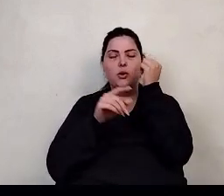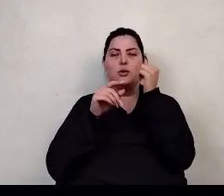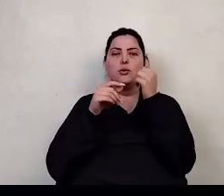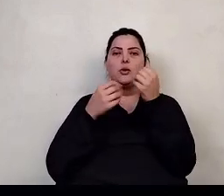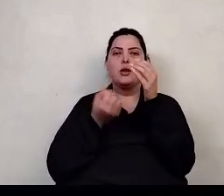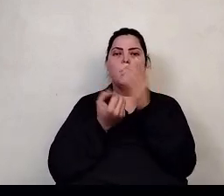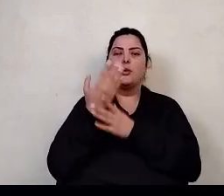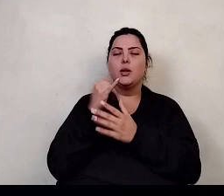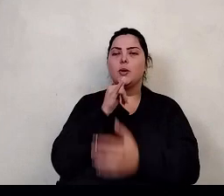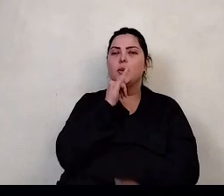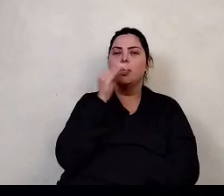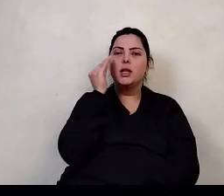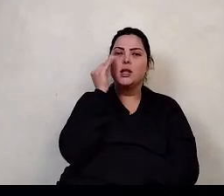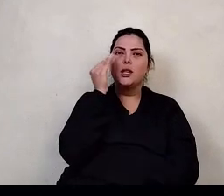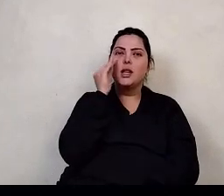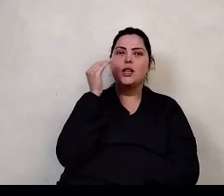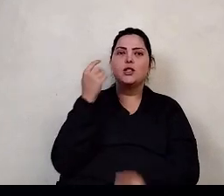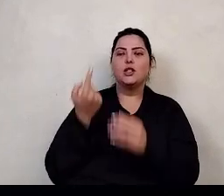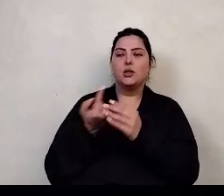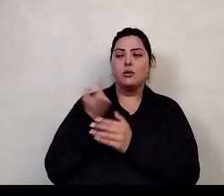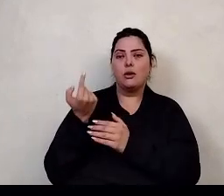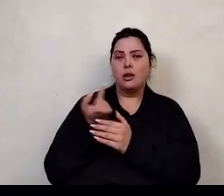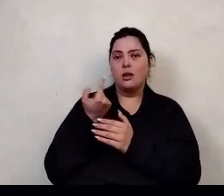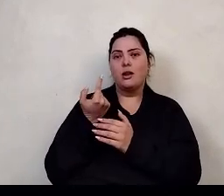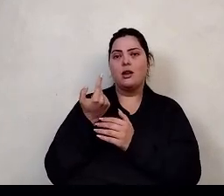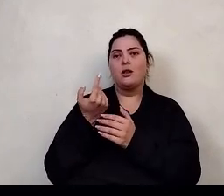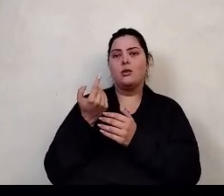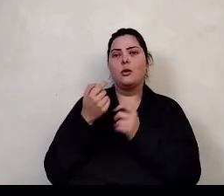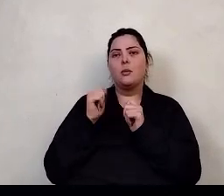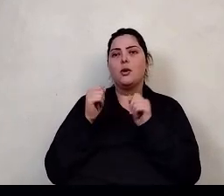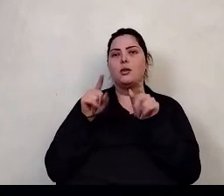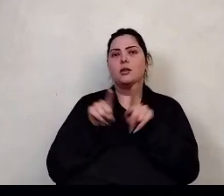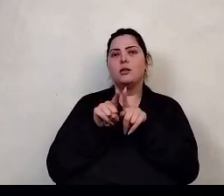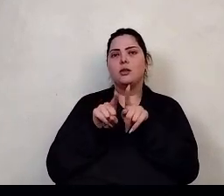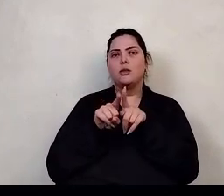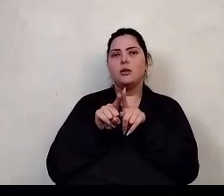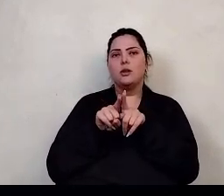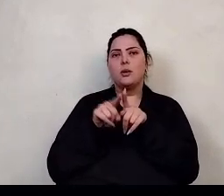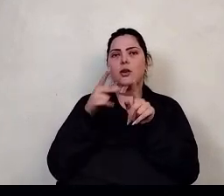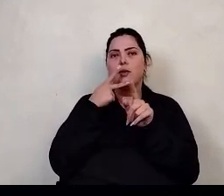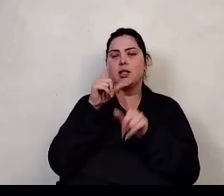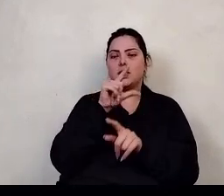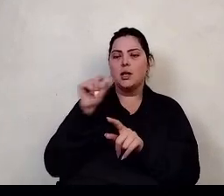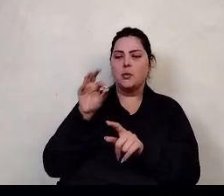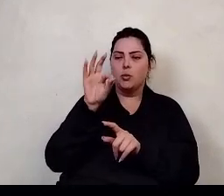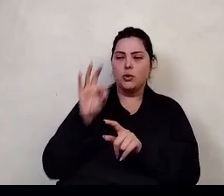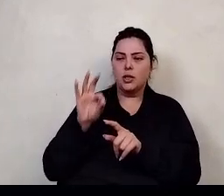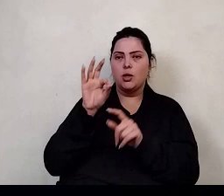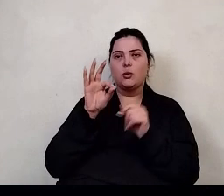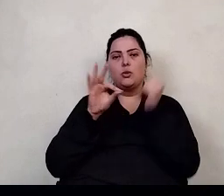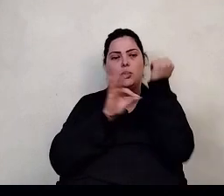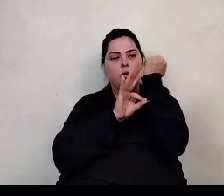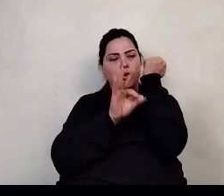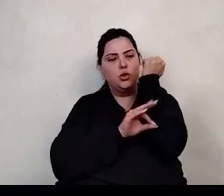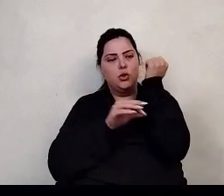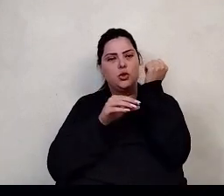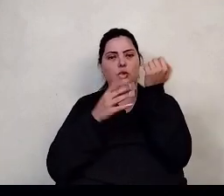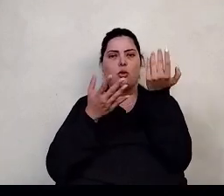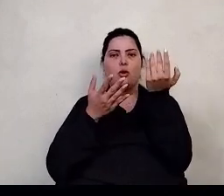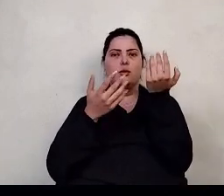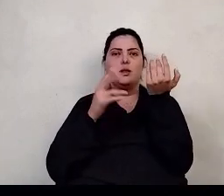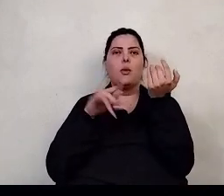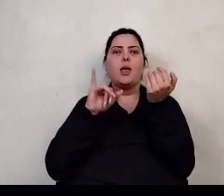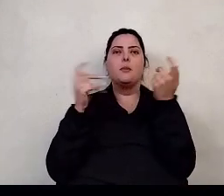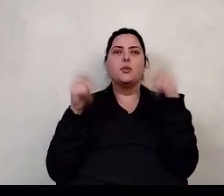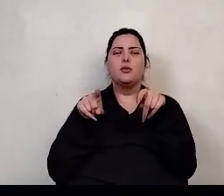testes totalmente isolados, eu posso chegar a 100% de cobertura de código. Isso não é uma coisa impossível de ser feita. Mas será que ele está